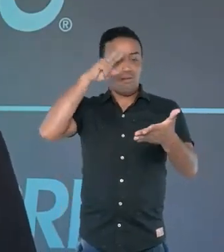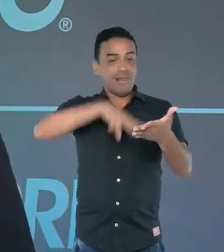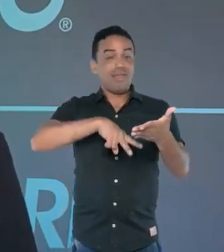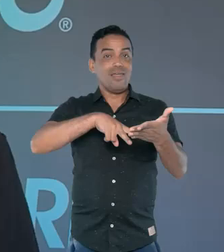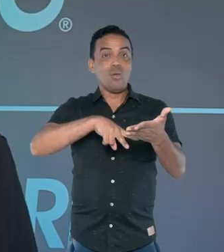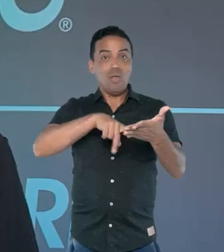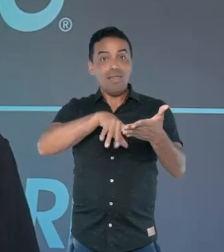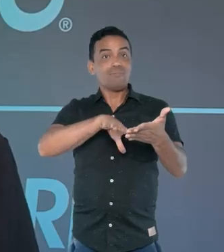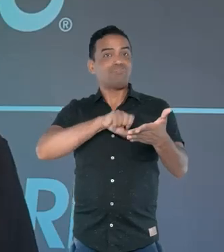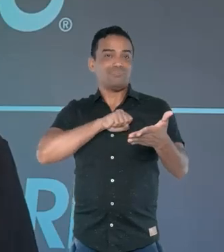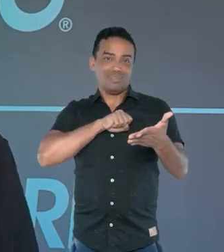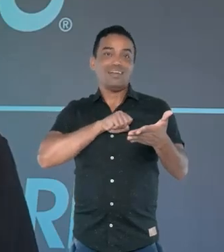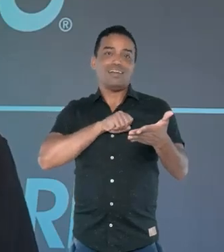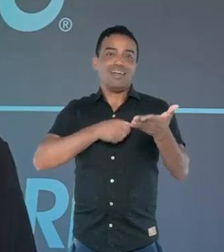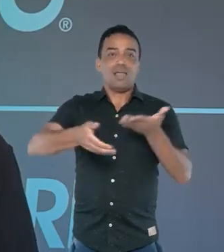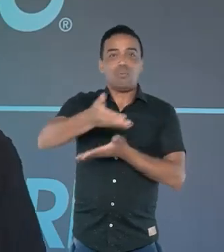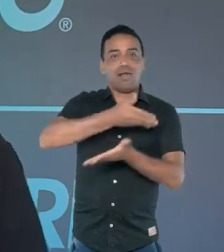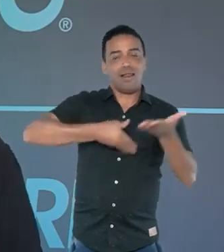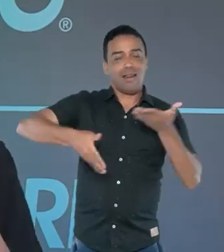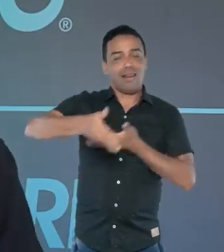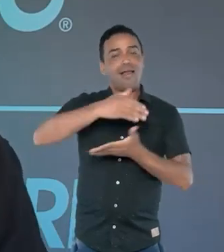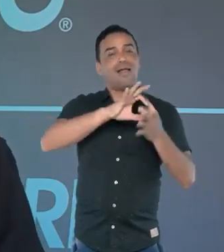do leitor também ali, né? E